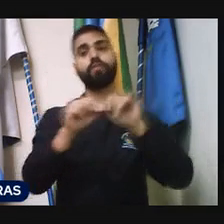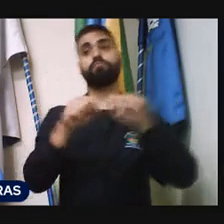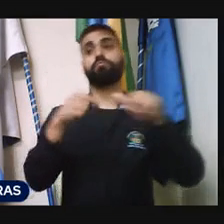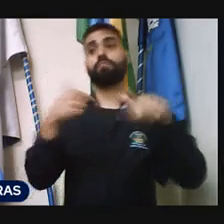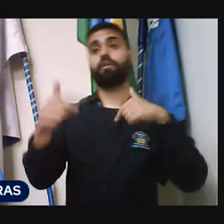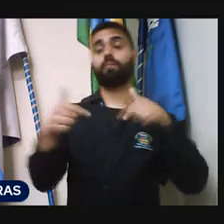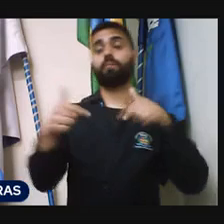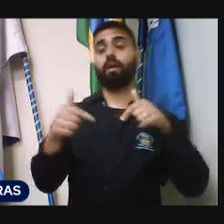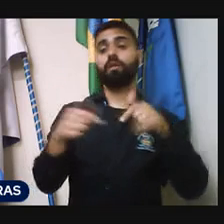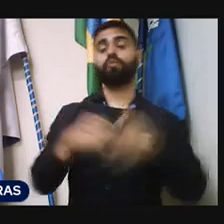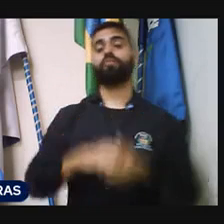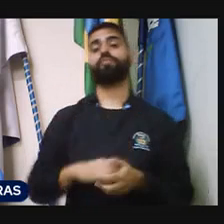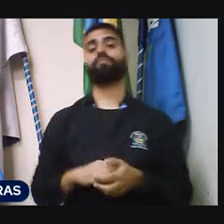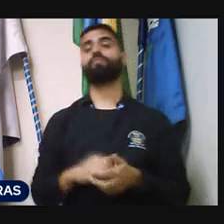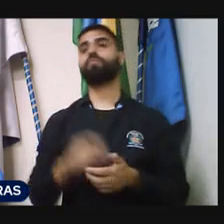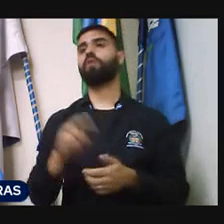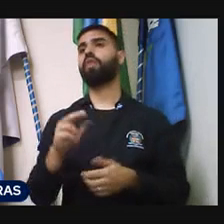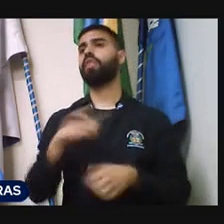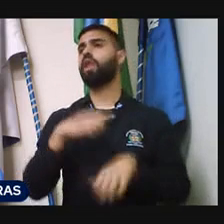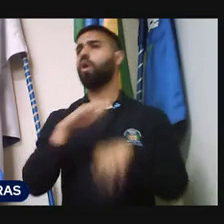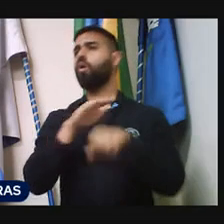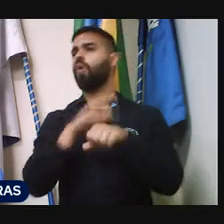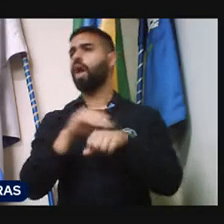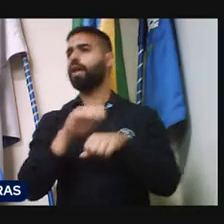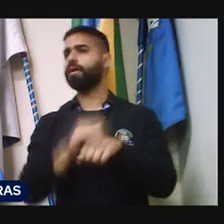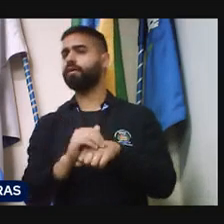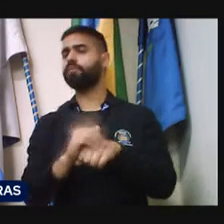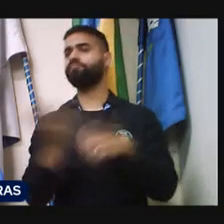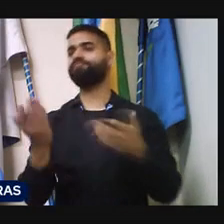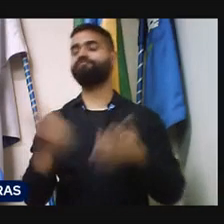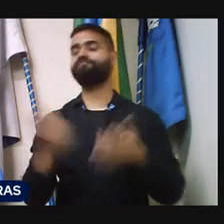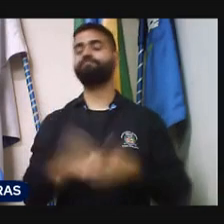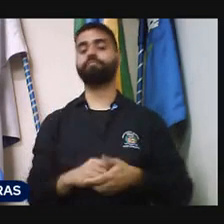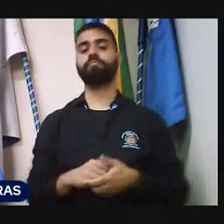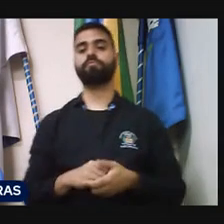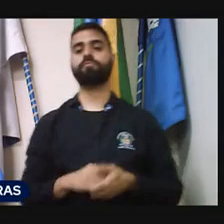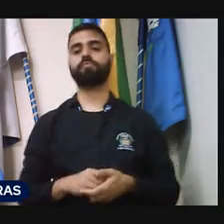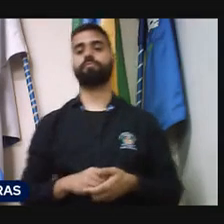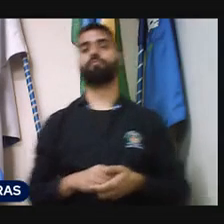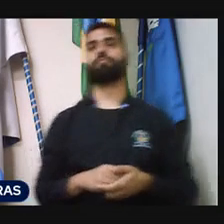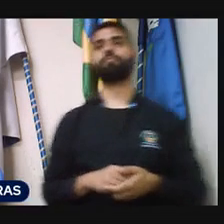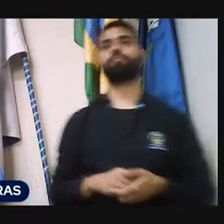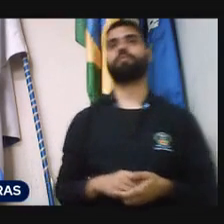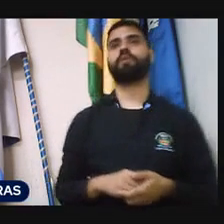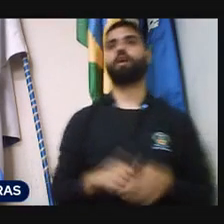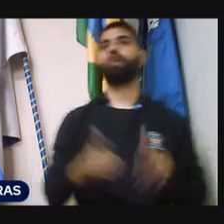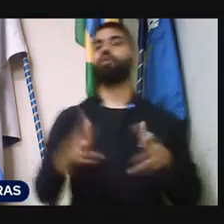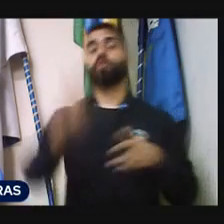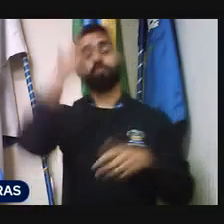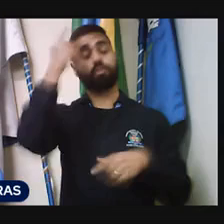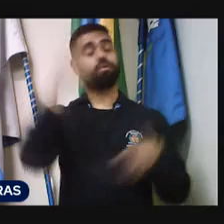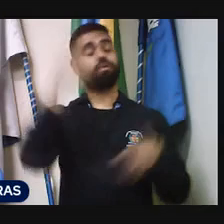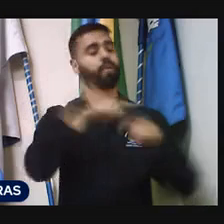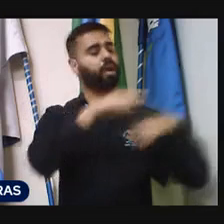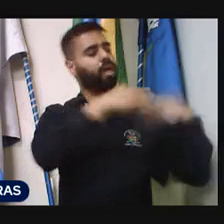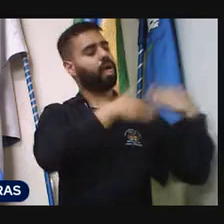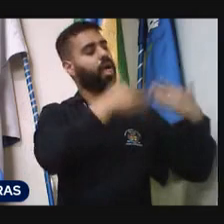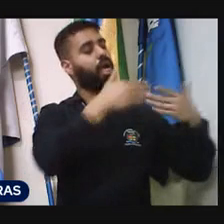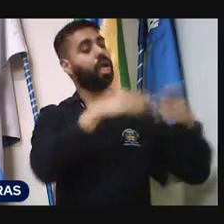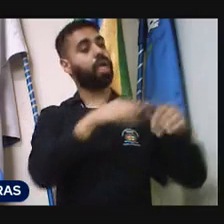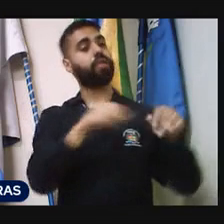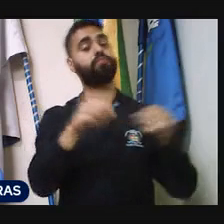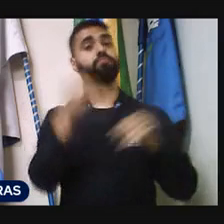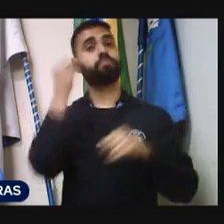Trabalho através do seu carinho através da sua dedicação e todos o que passaram também através